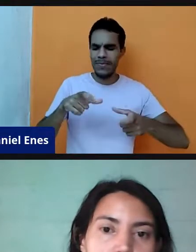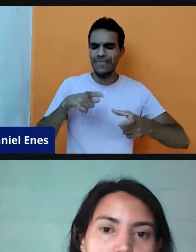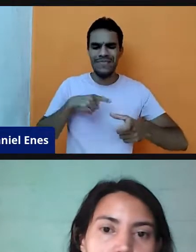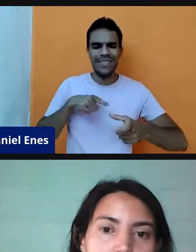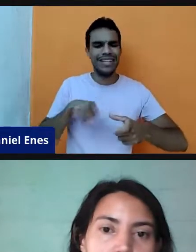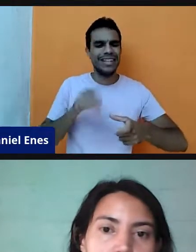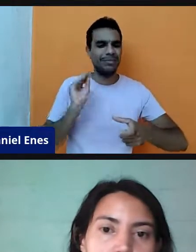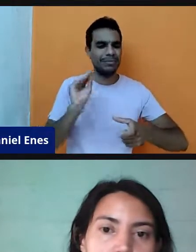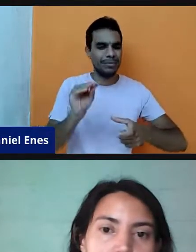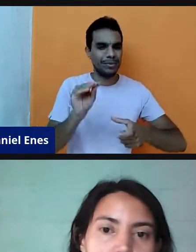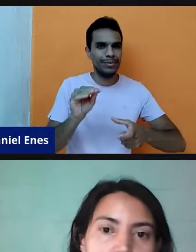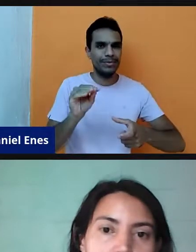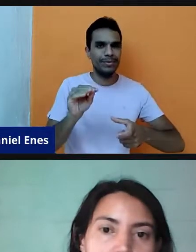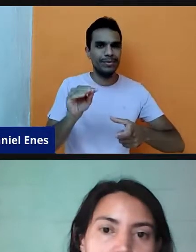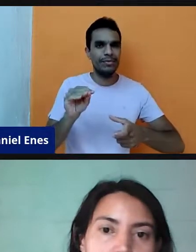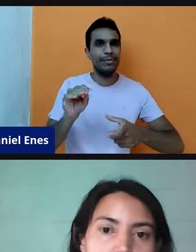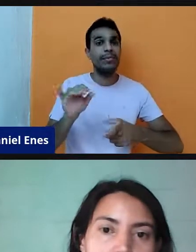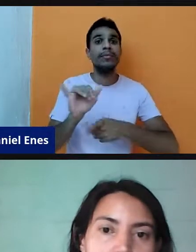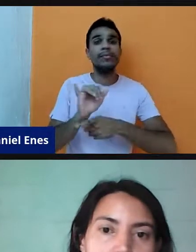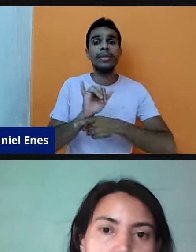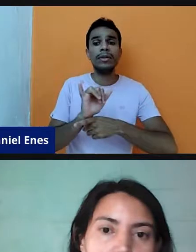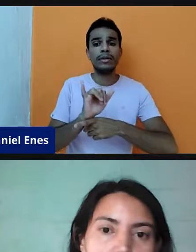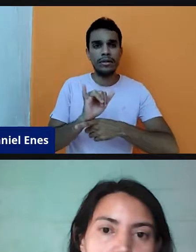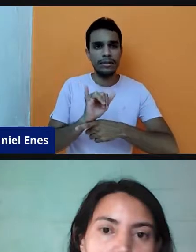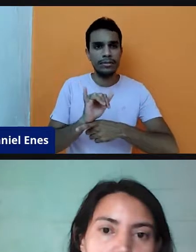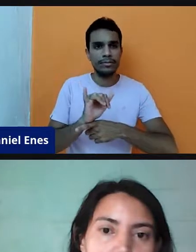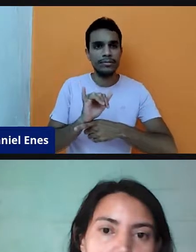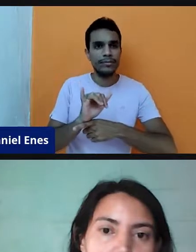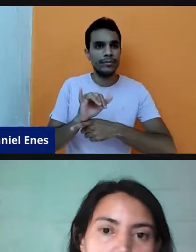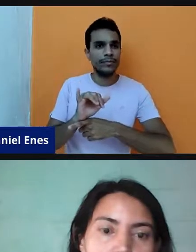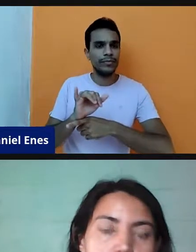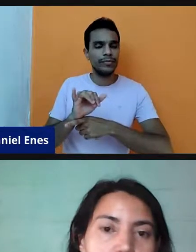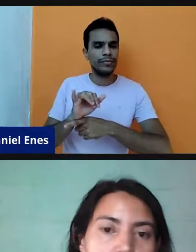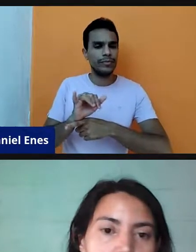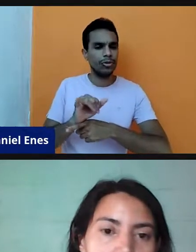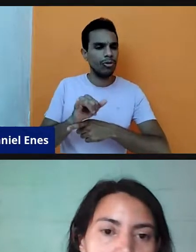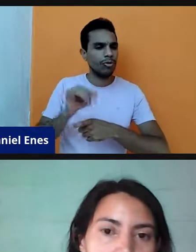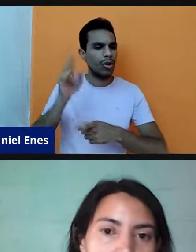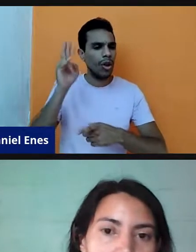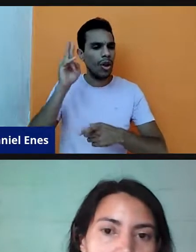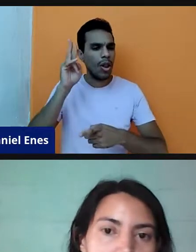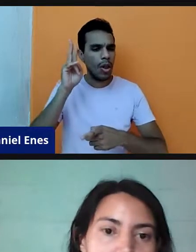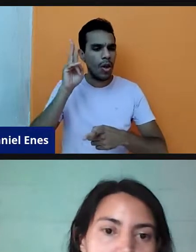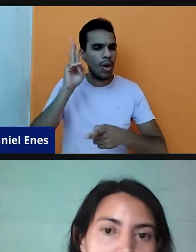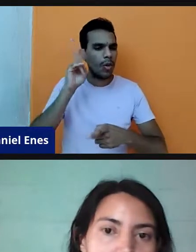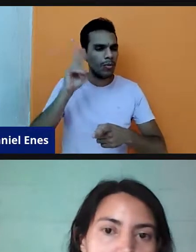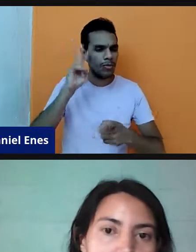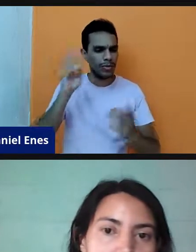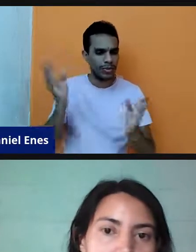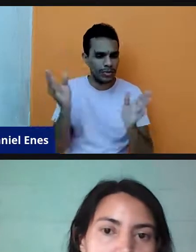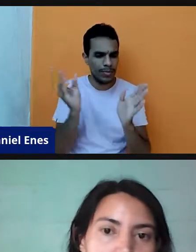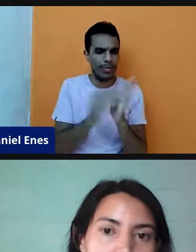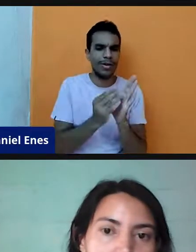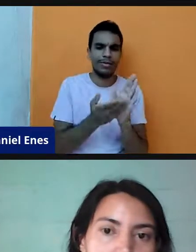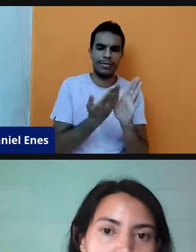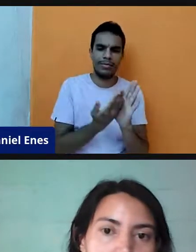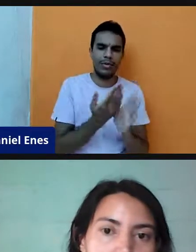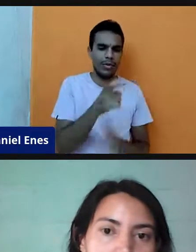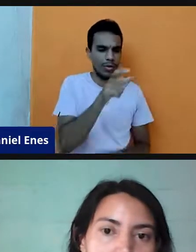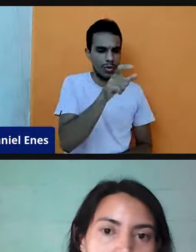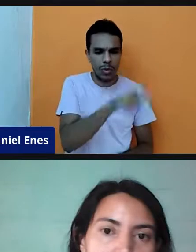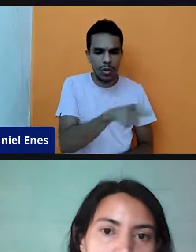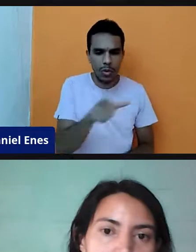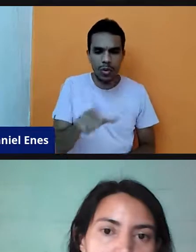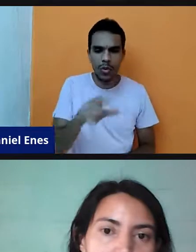playlist do YouTube com as narrativas que estão na revista, as narrativas do João Cabral, do Dano Neto, da Clarice Lispector